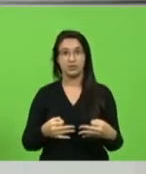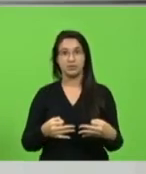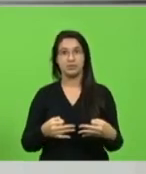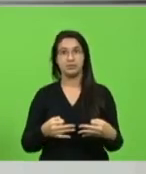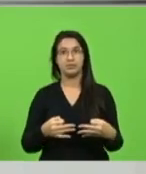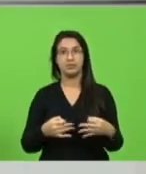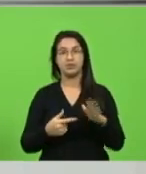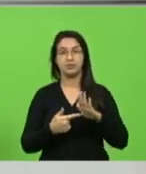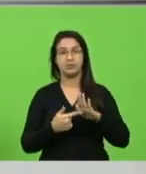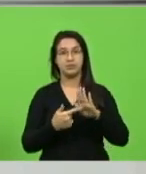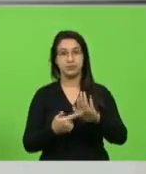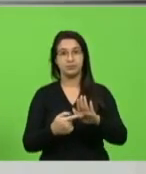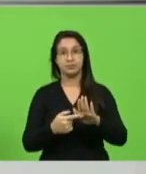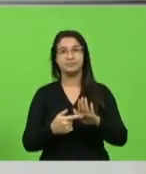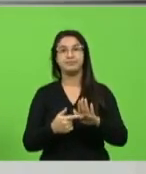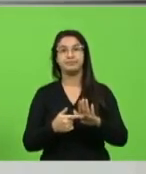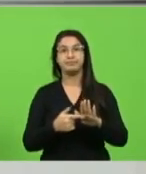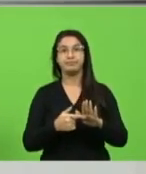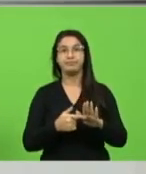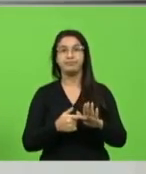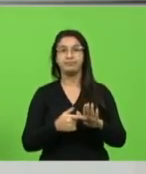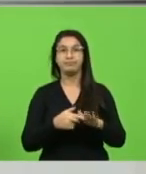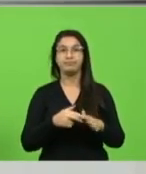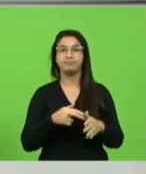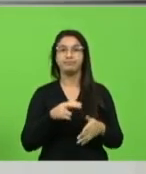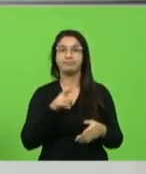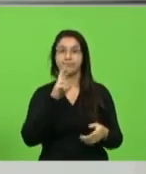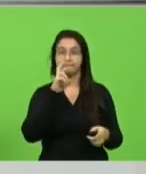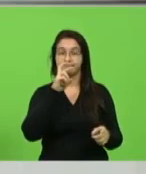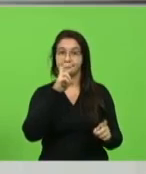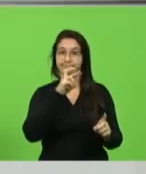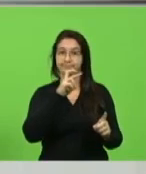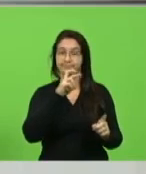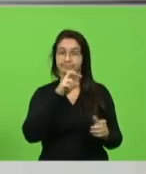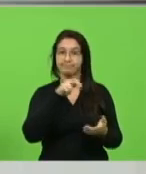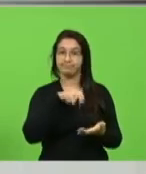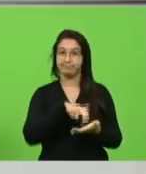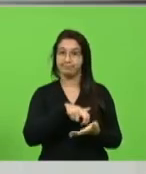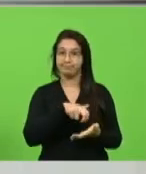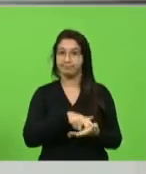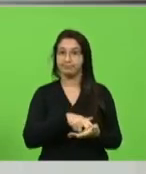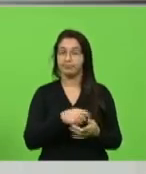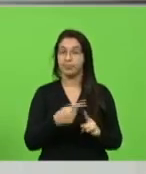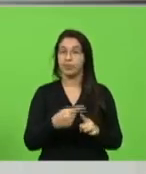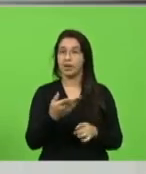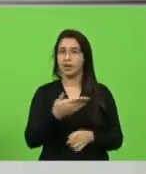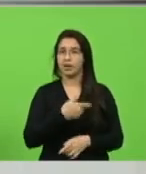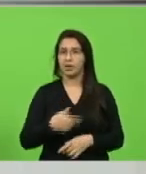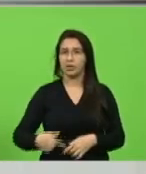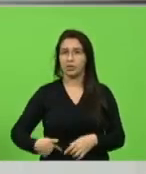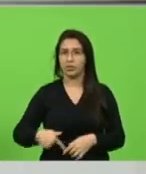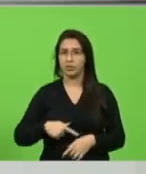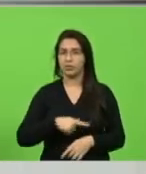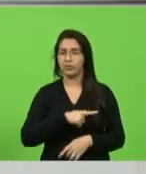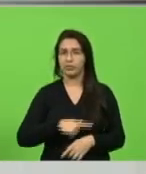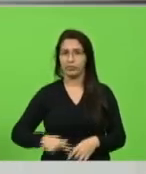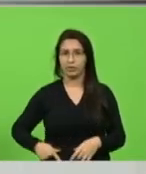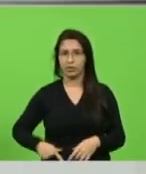decreto condenatório, até porque o senhor governador, ao contrário, não